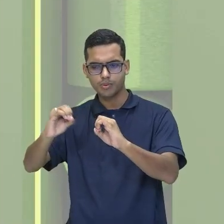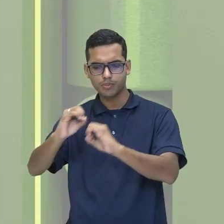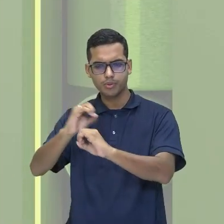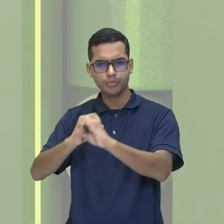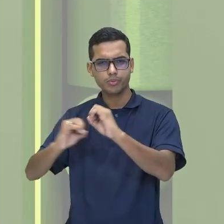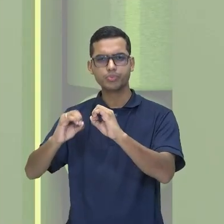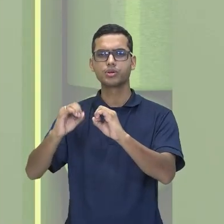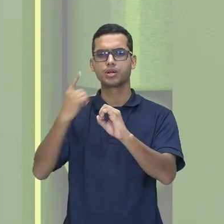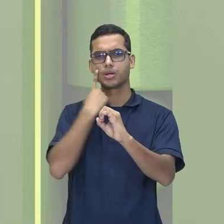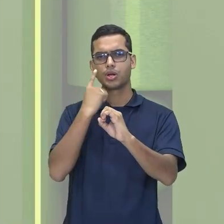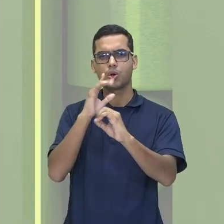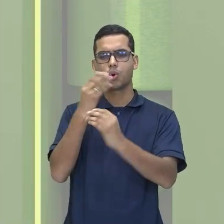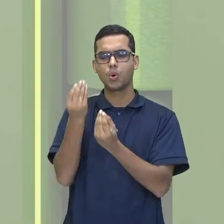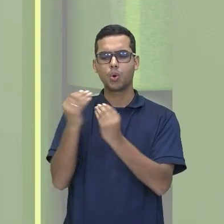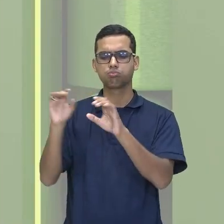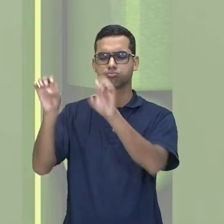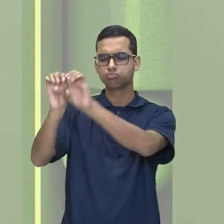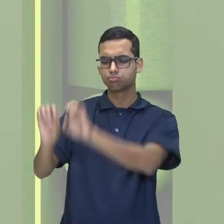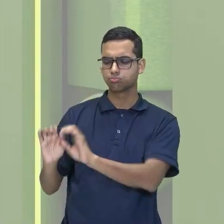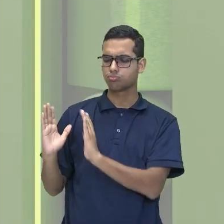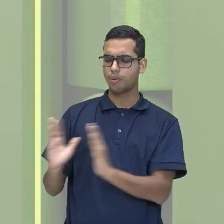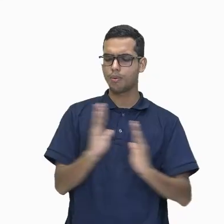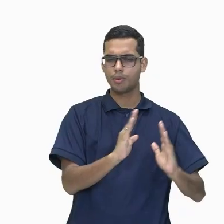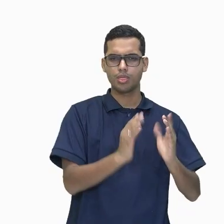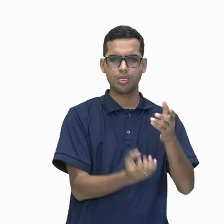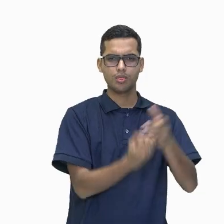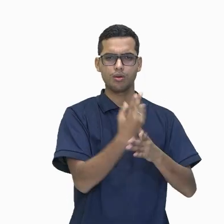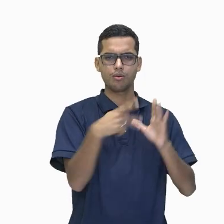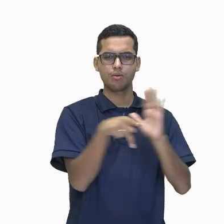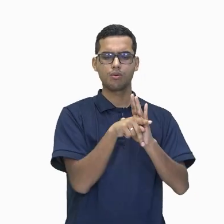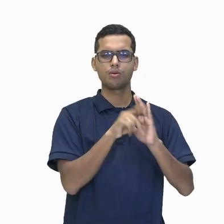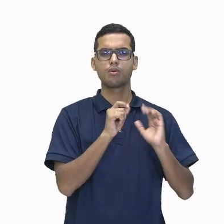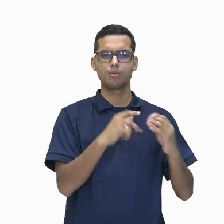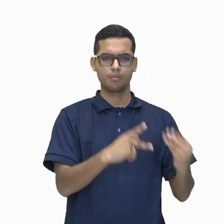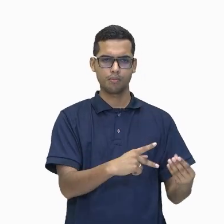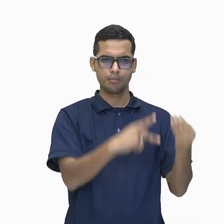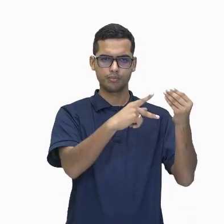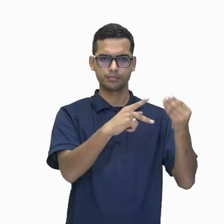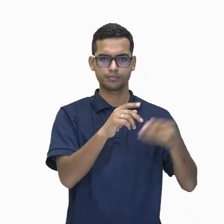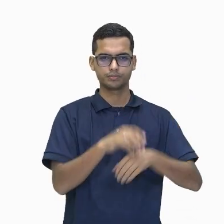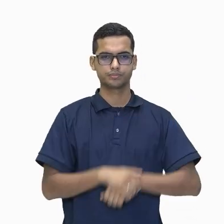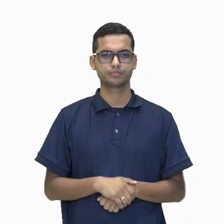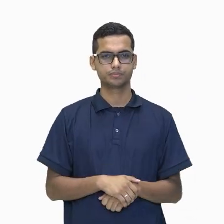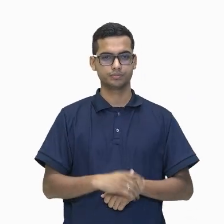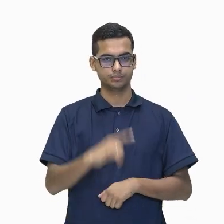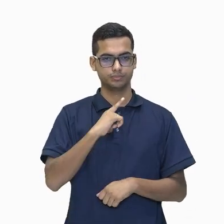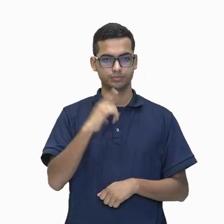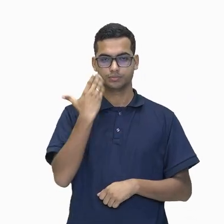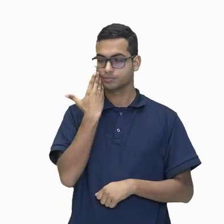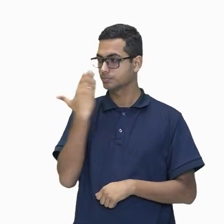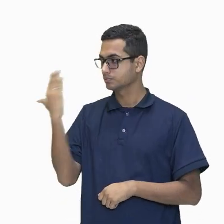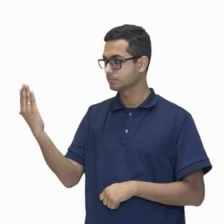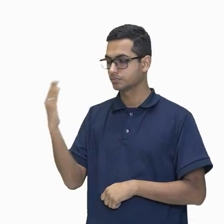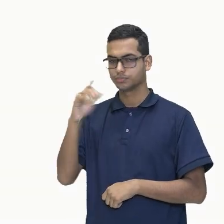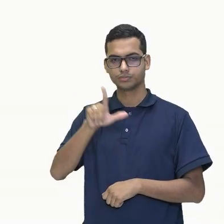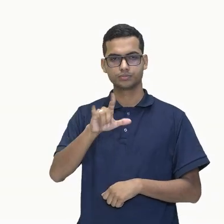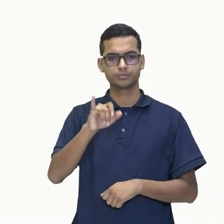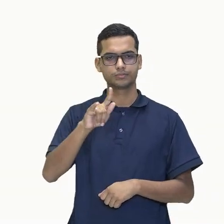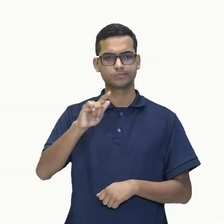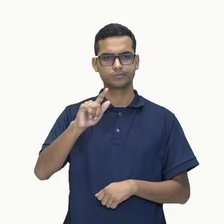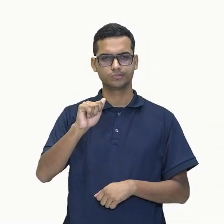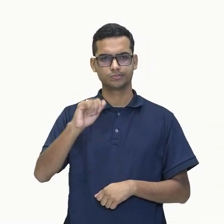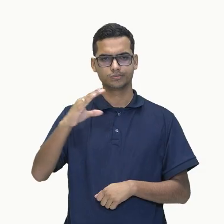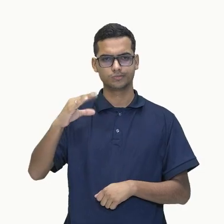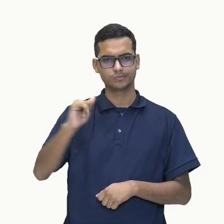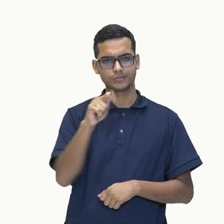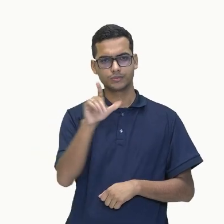nas estruturas, tá bom? Então, dê uma olhada aí. Então nós temos aí a ligação